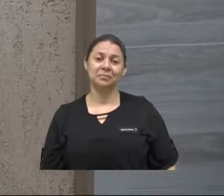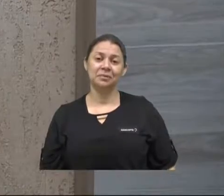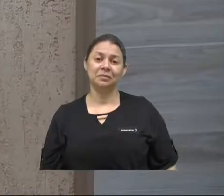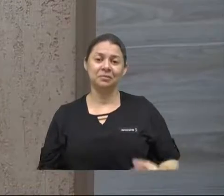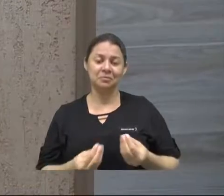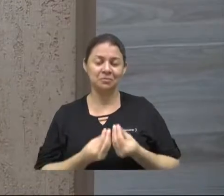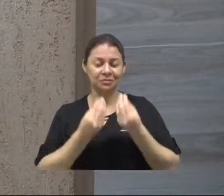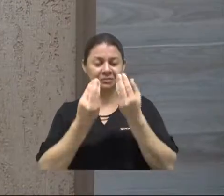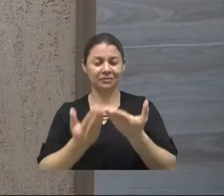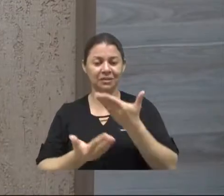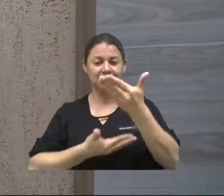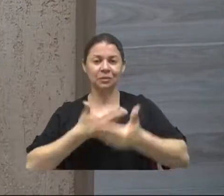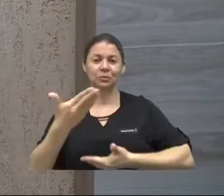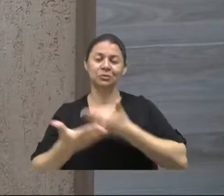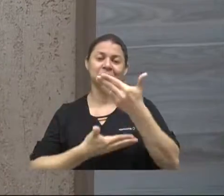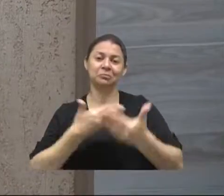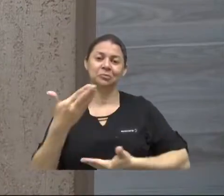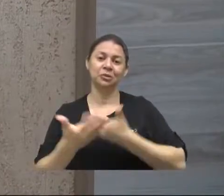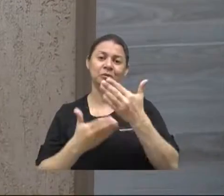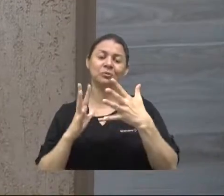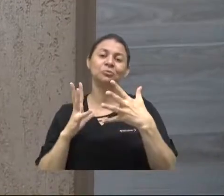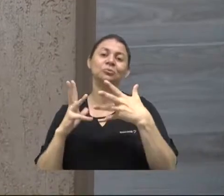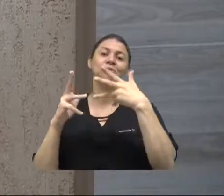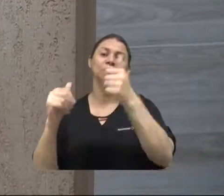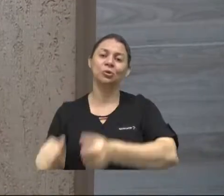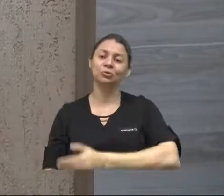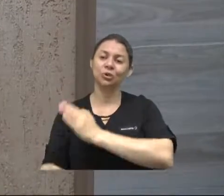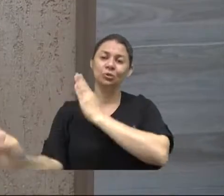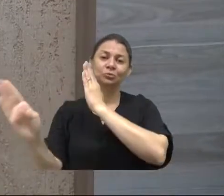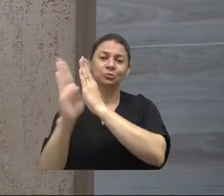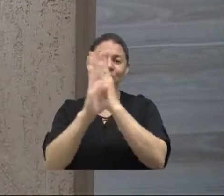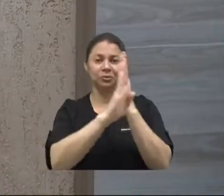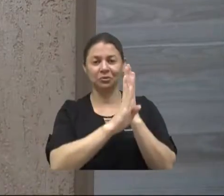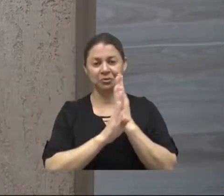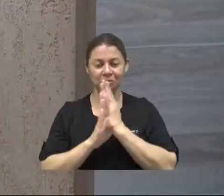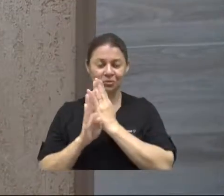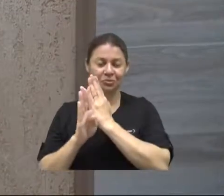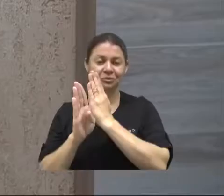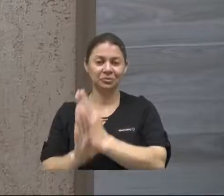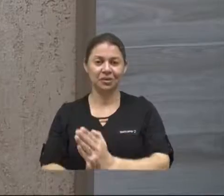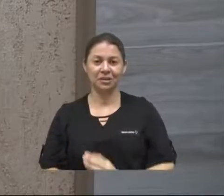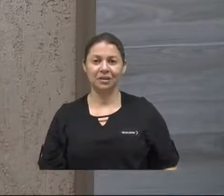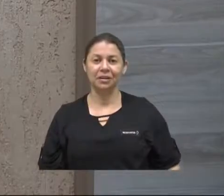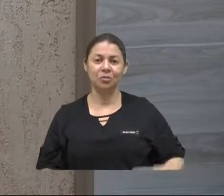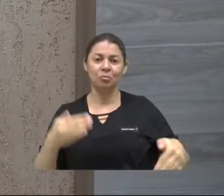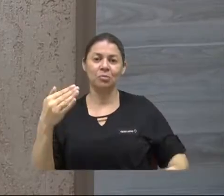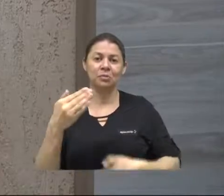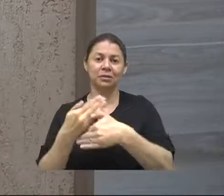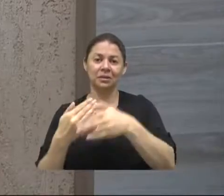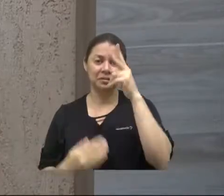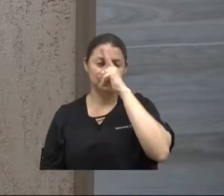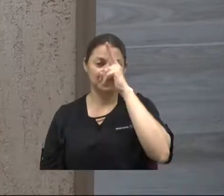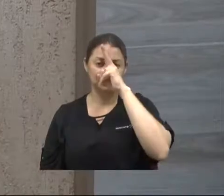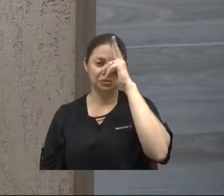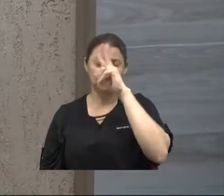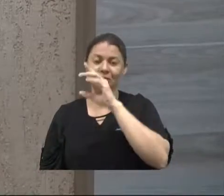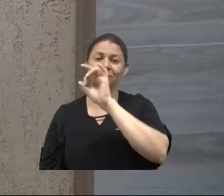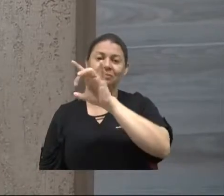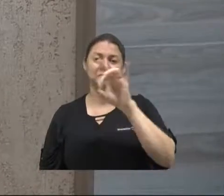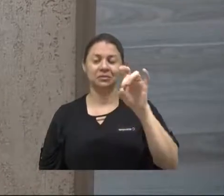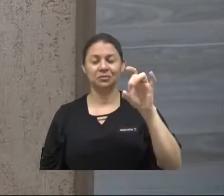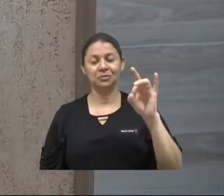mim pelos caminhos e que eles possam ser parte das suas histórias. E que assim, de retalho em